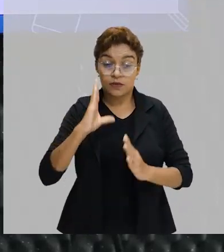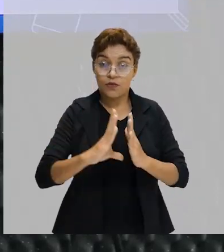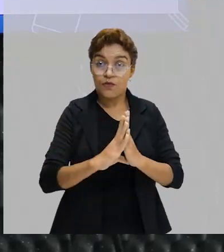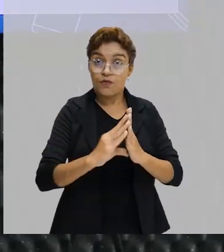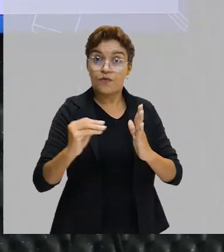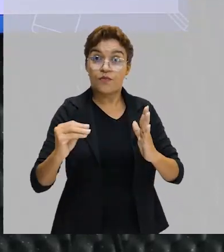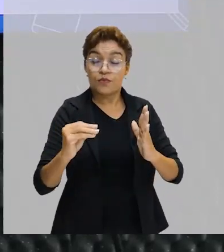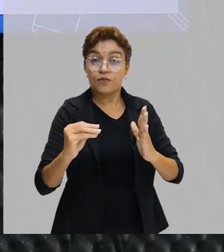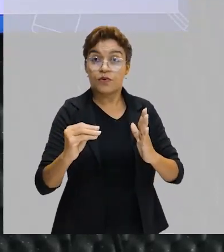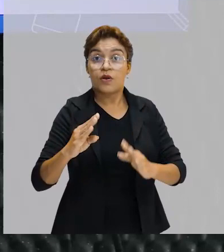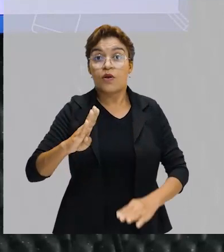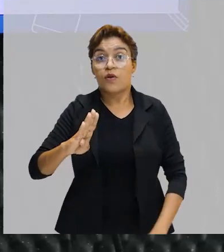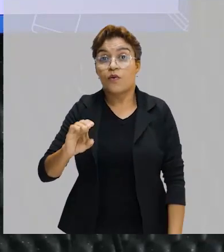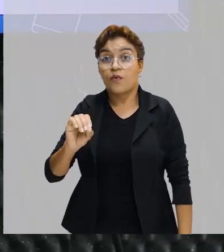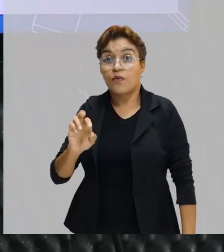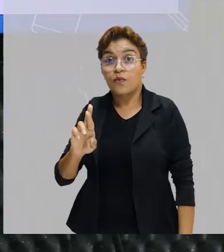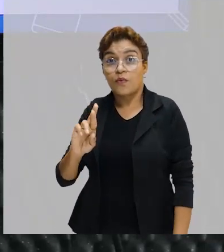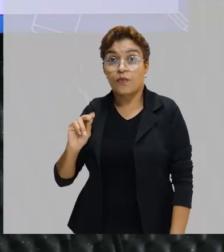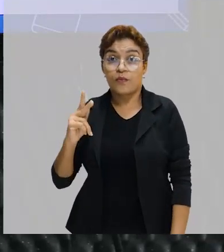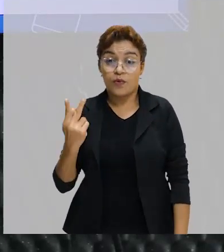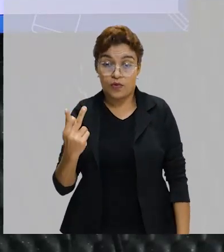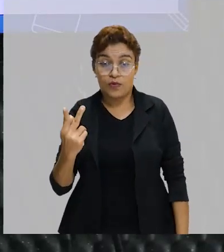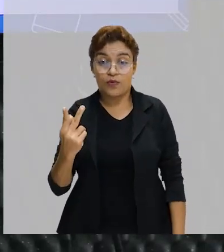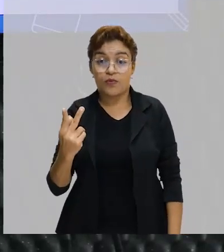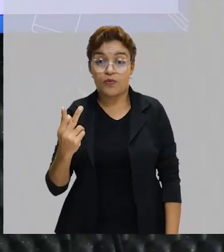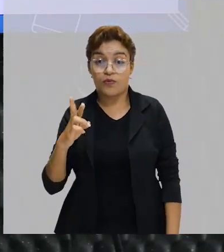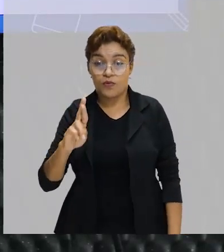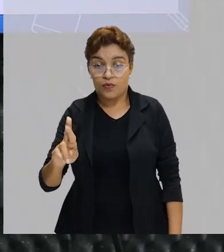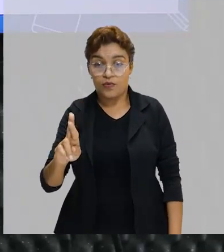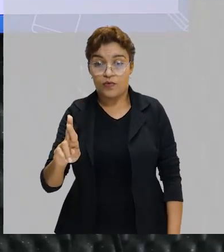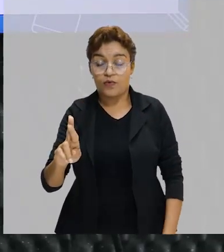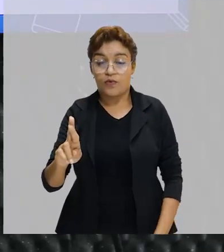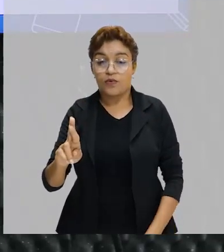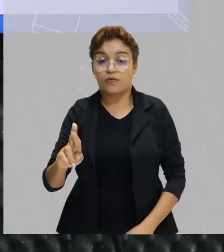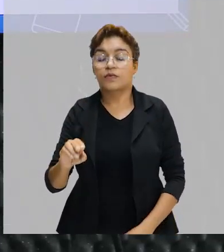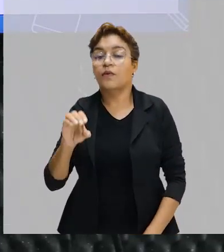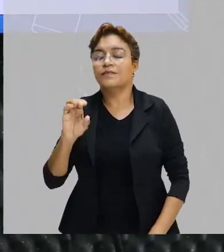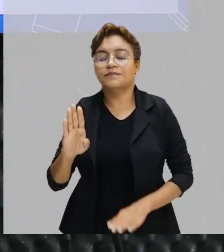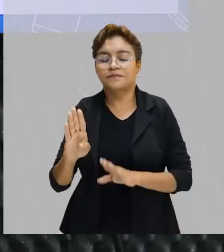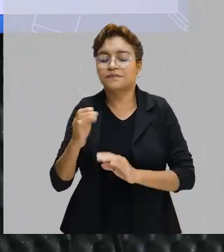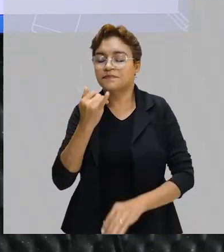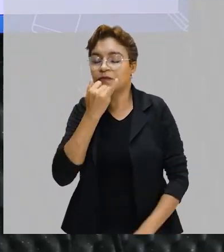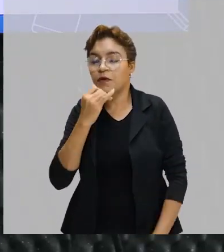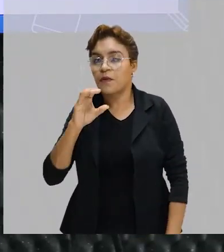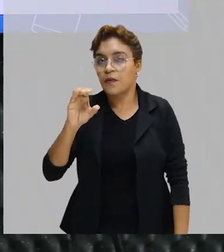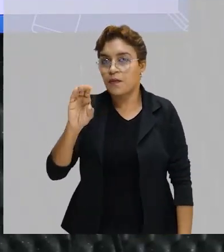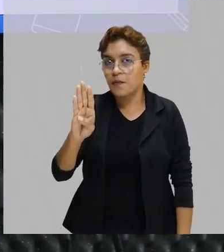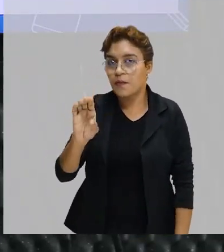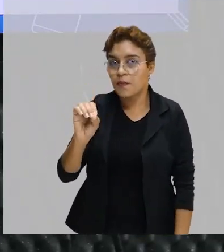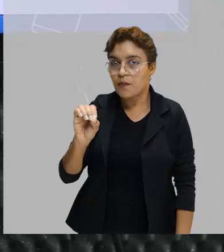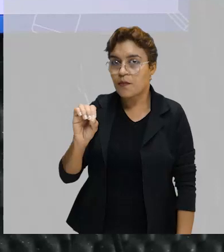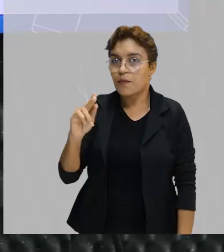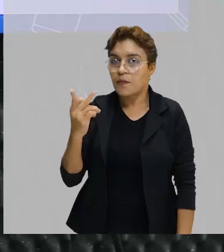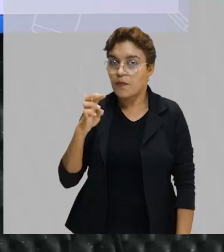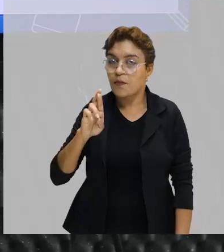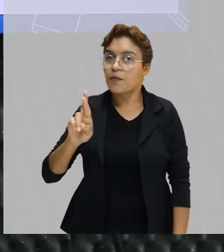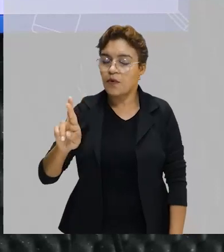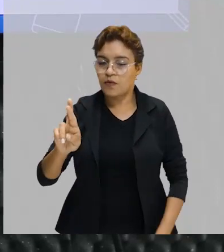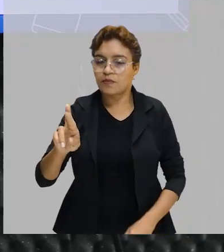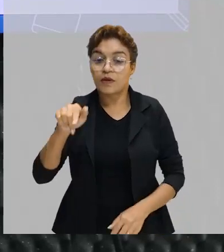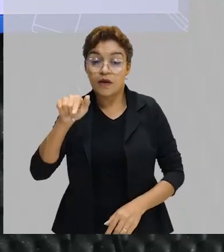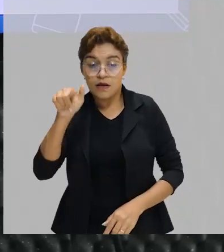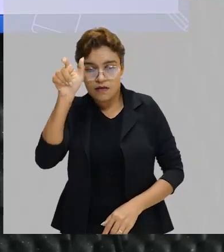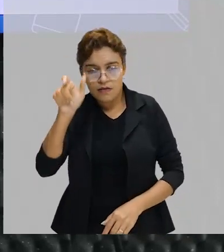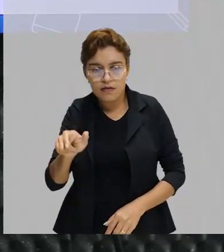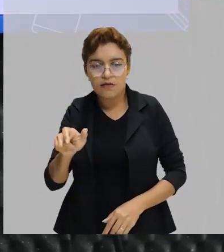né, o Bohr elaborou os seguintes postulados. Então, nós temos alguns pontos importantes para a gente